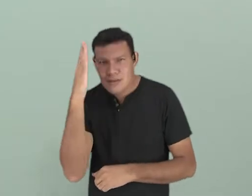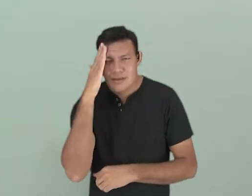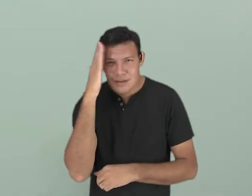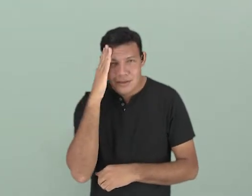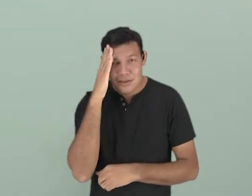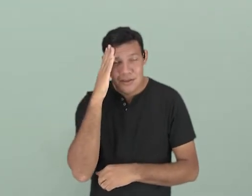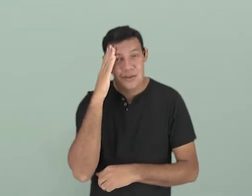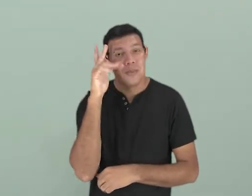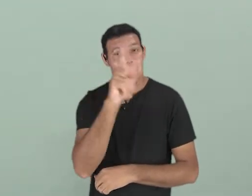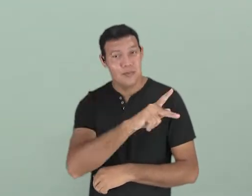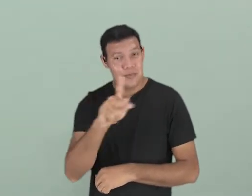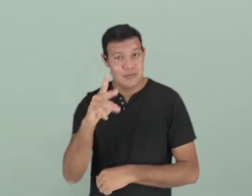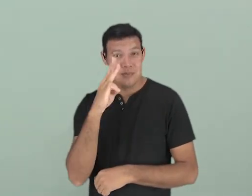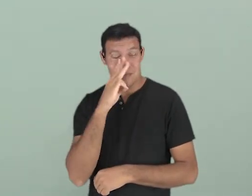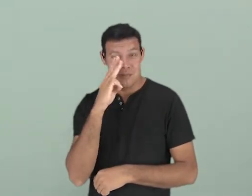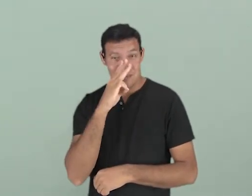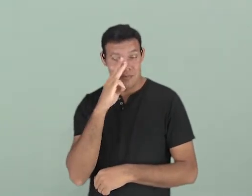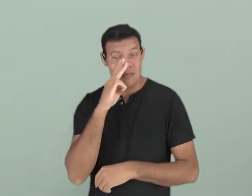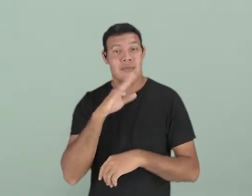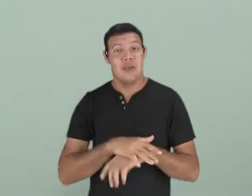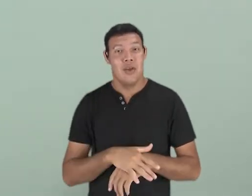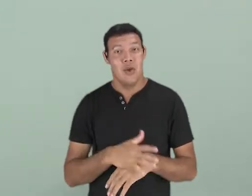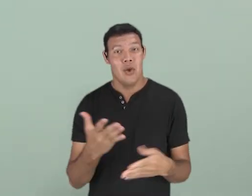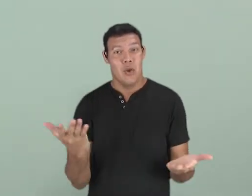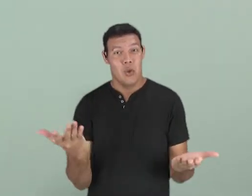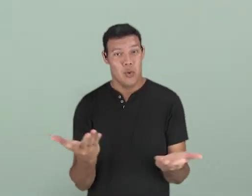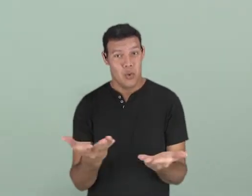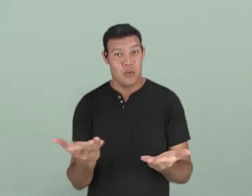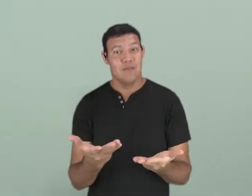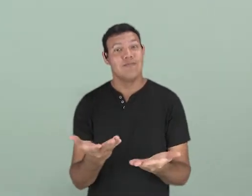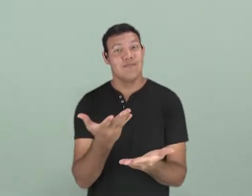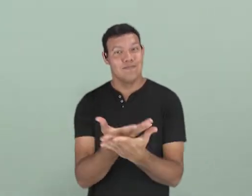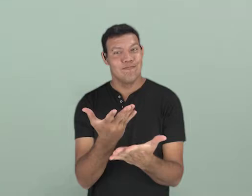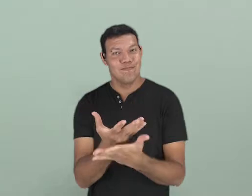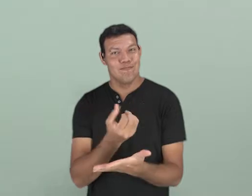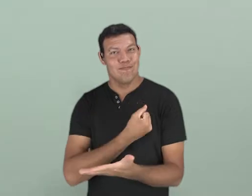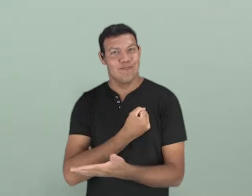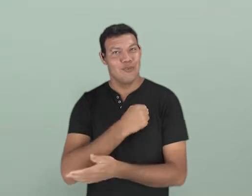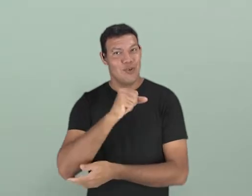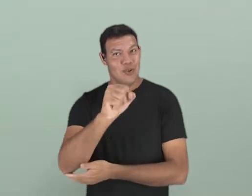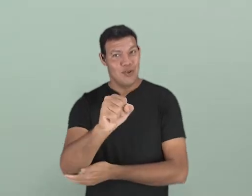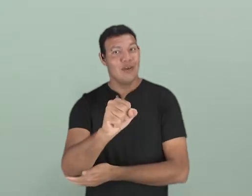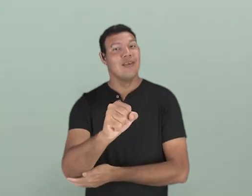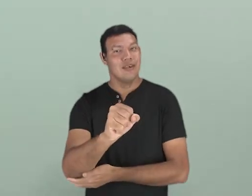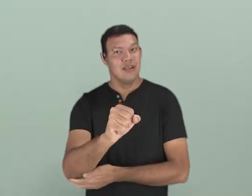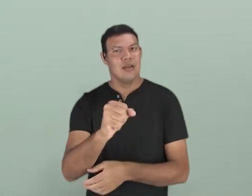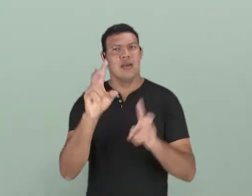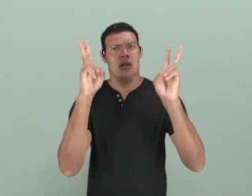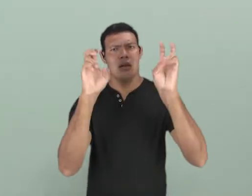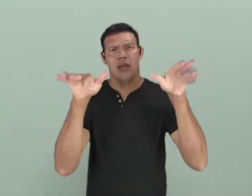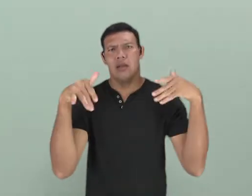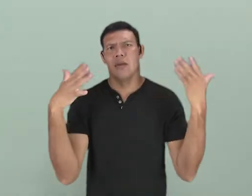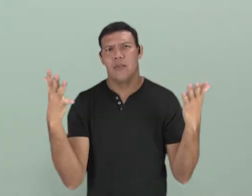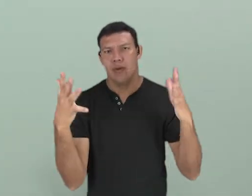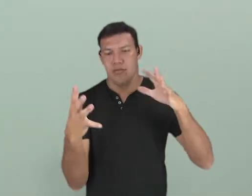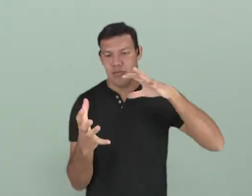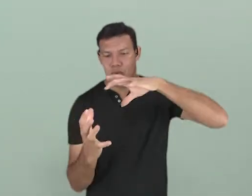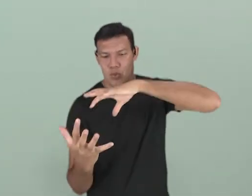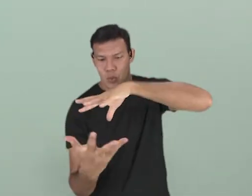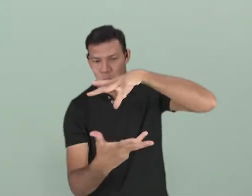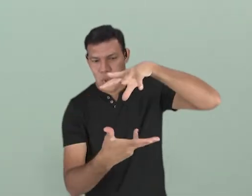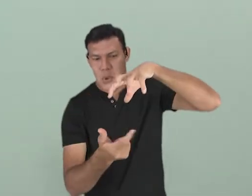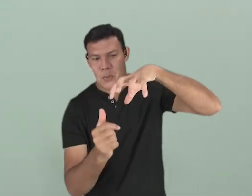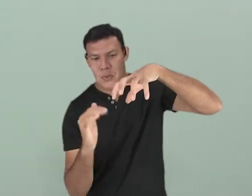Miriam Lira e hoje é a nossa 8ª aula. O tema da nossa aula é a divisão do mundo em Oriente e